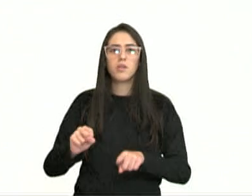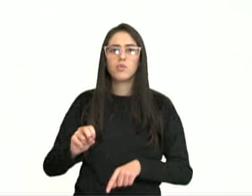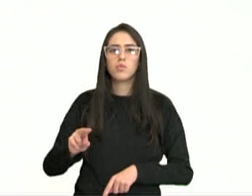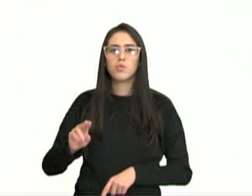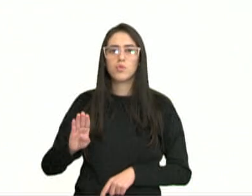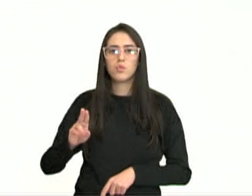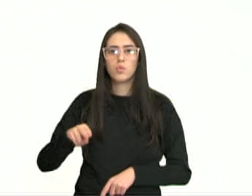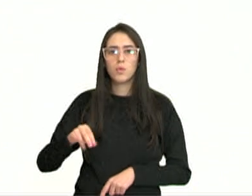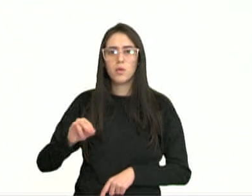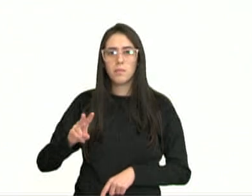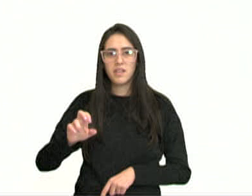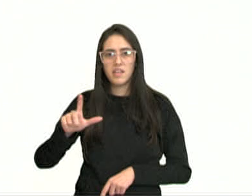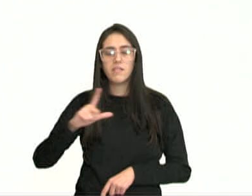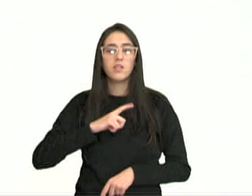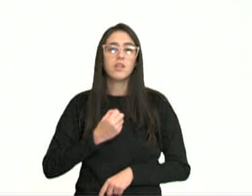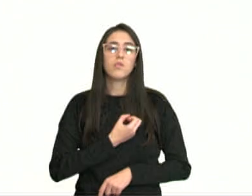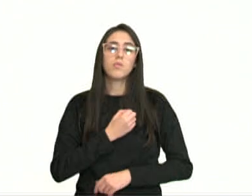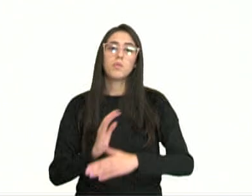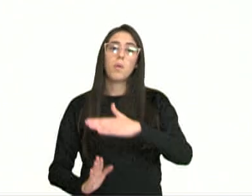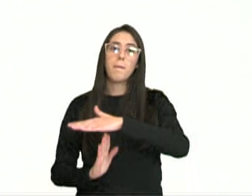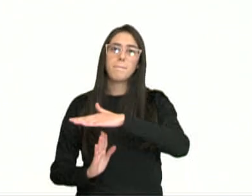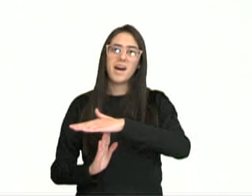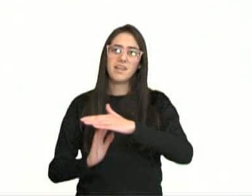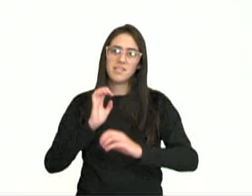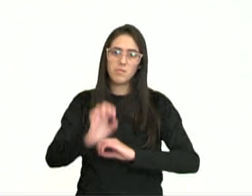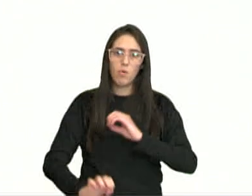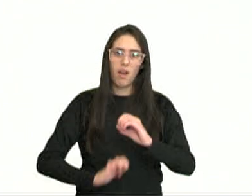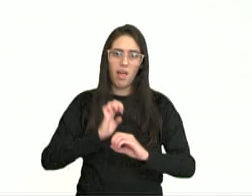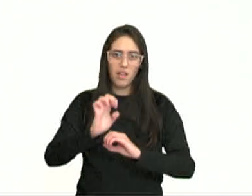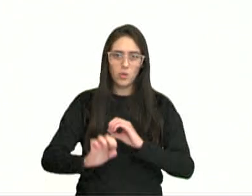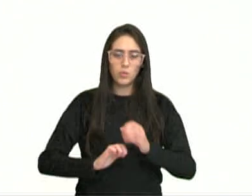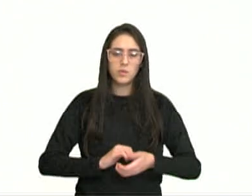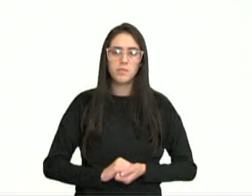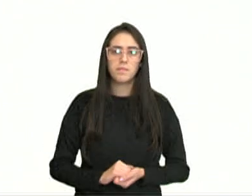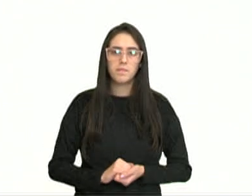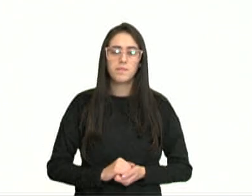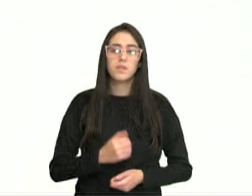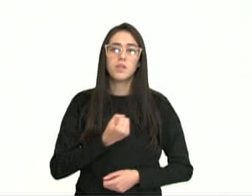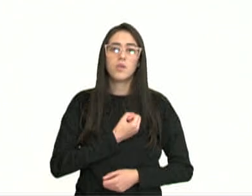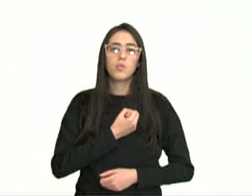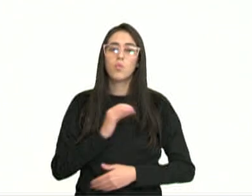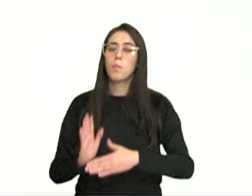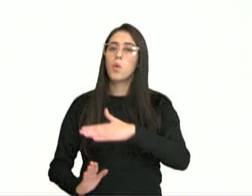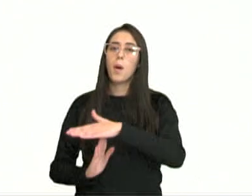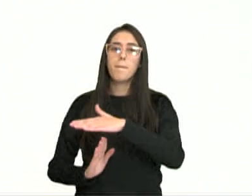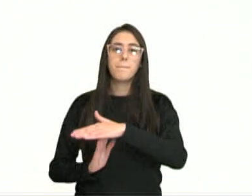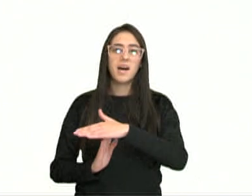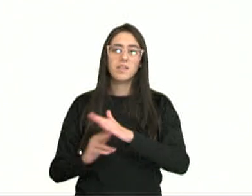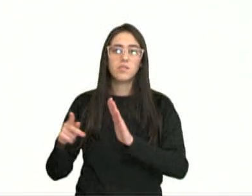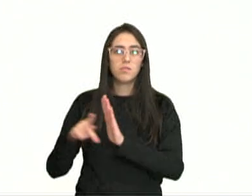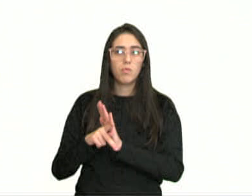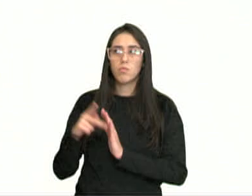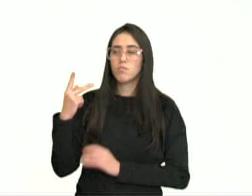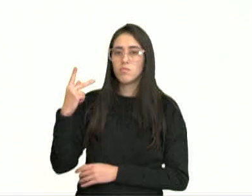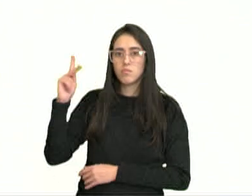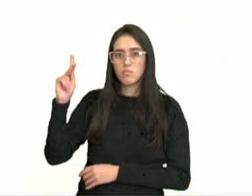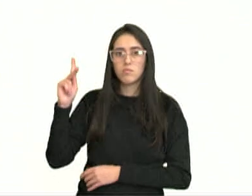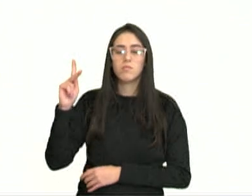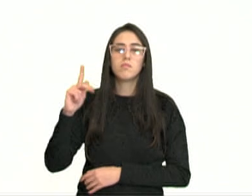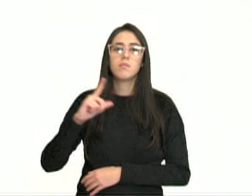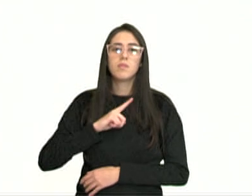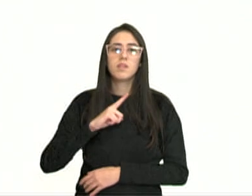um número máximo de elétrons que foi calculado teoricamente. Os números máximos de elétrons para os níveis e